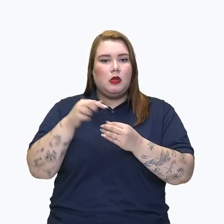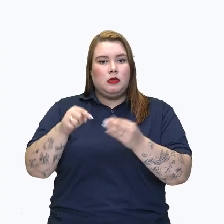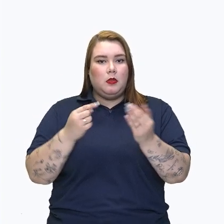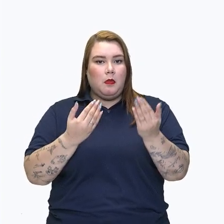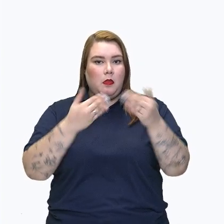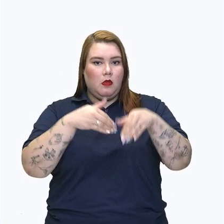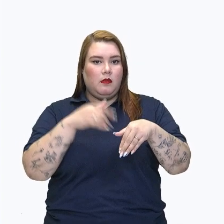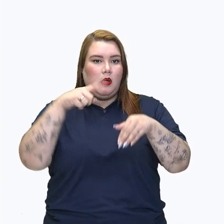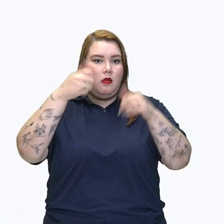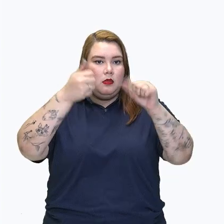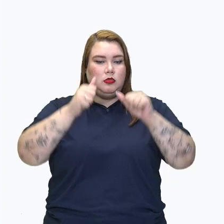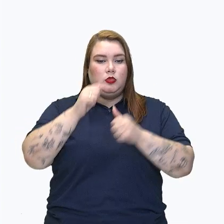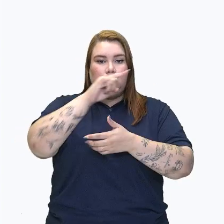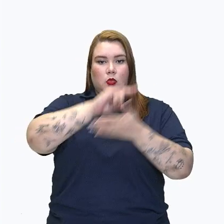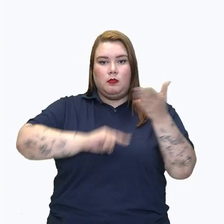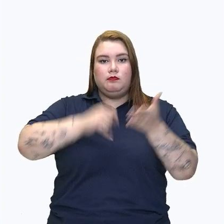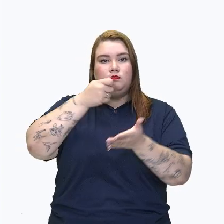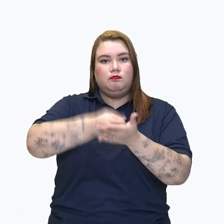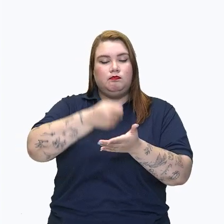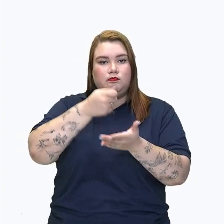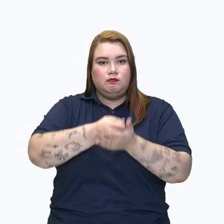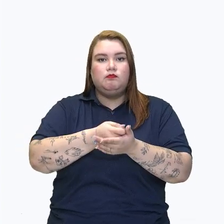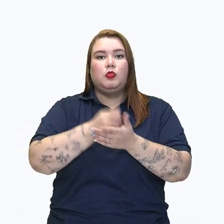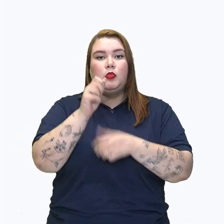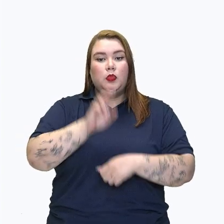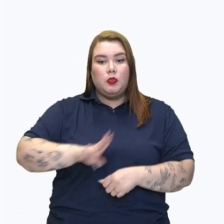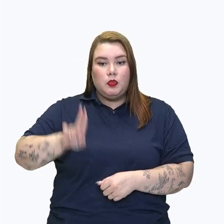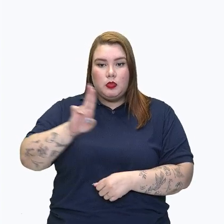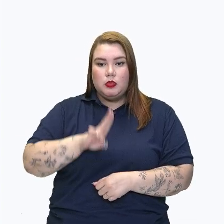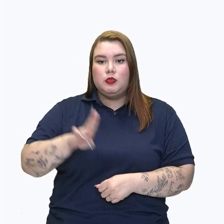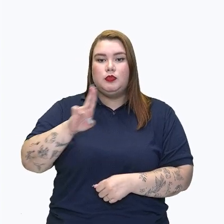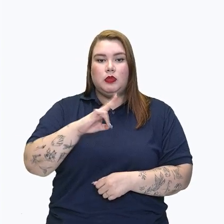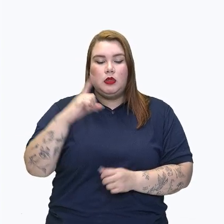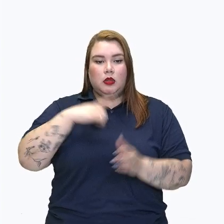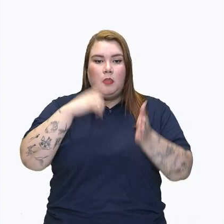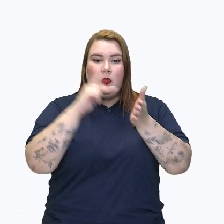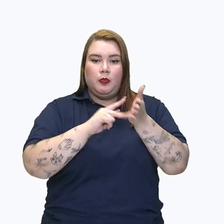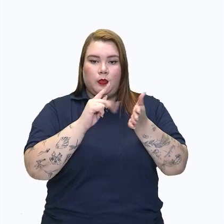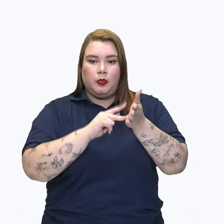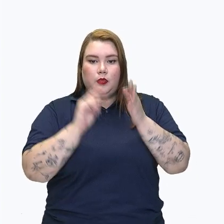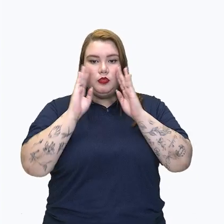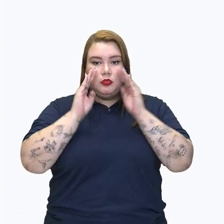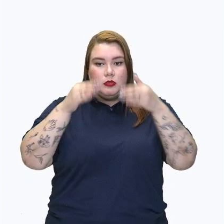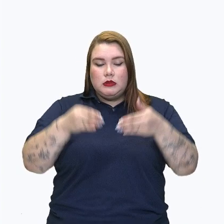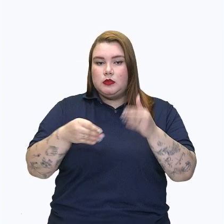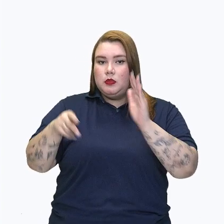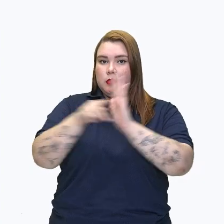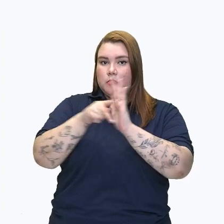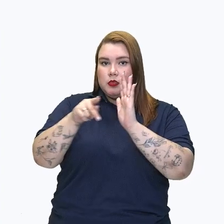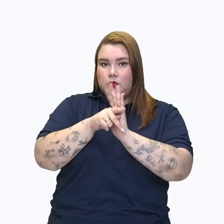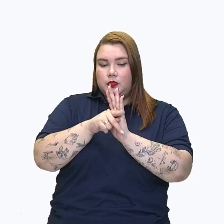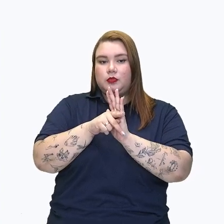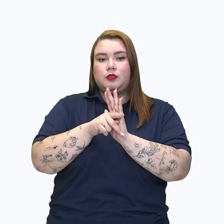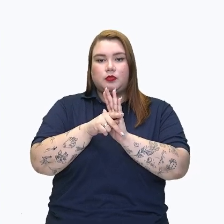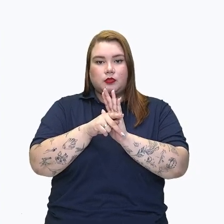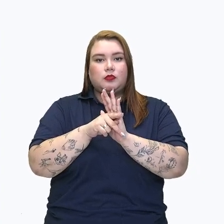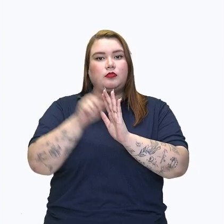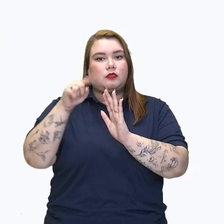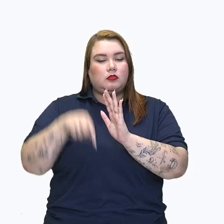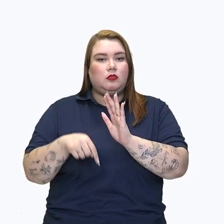é um documento que ele é obrigatório de ser aplicado, ele tem uma pontuação ali específica de avaliação e